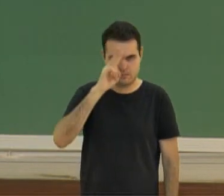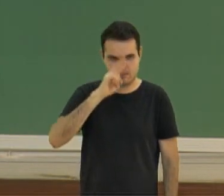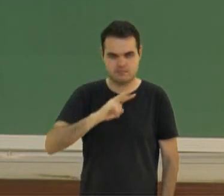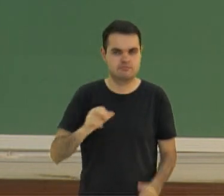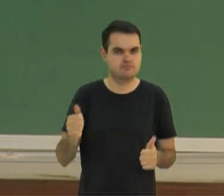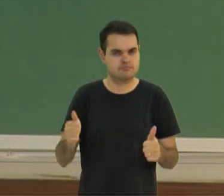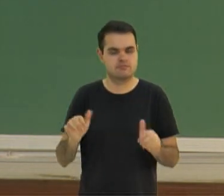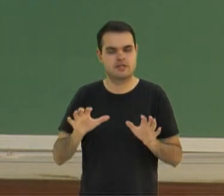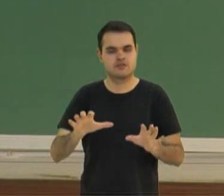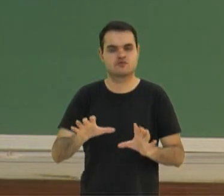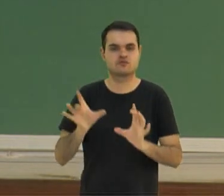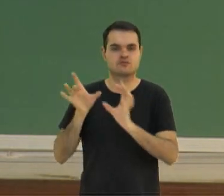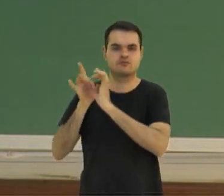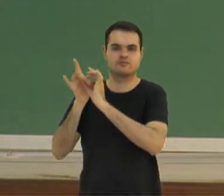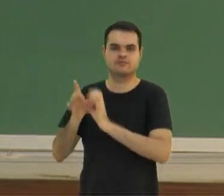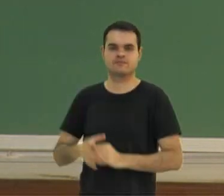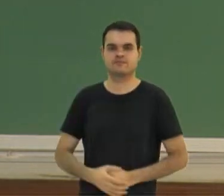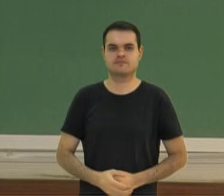Eis aí.